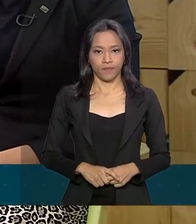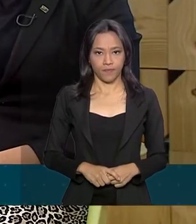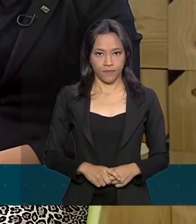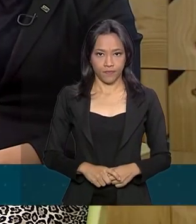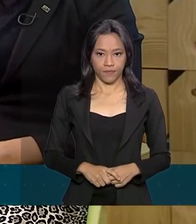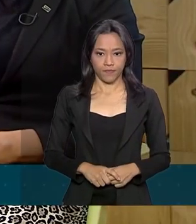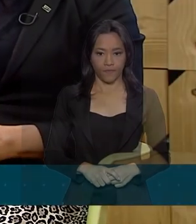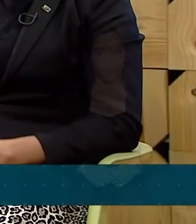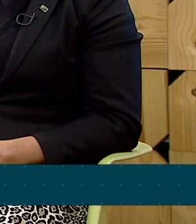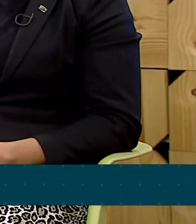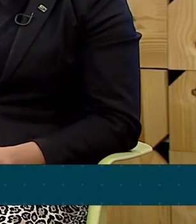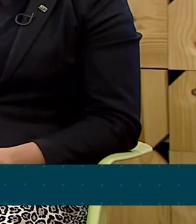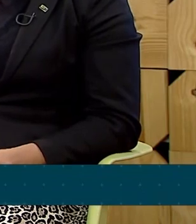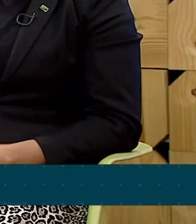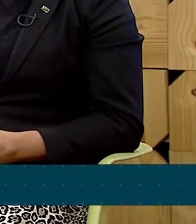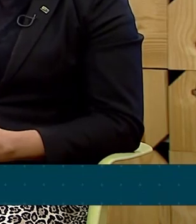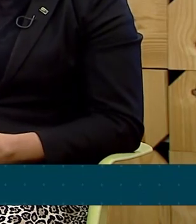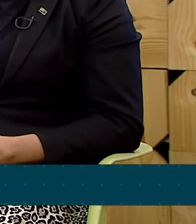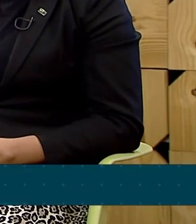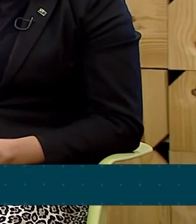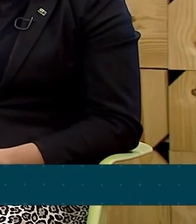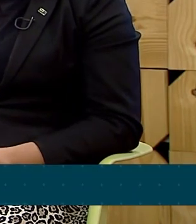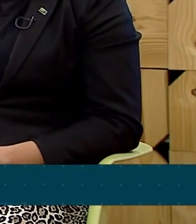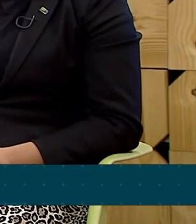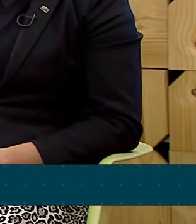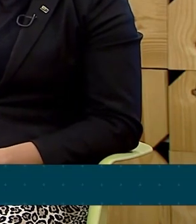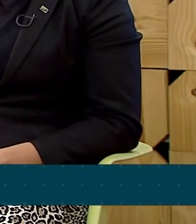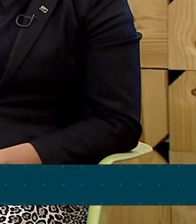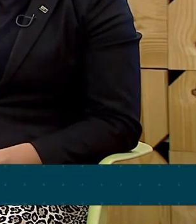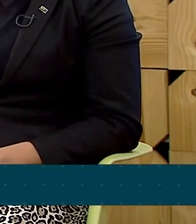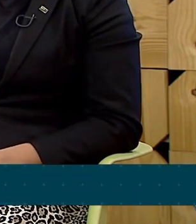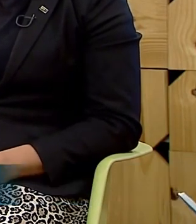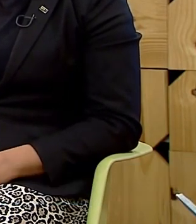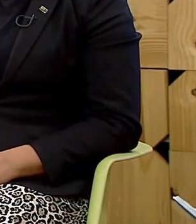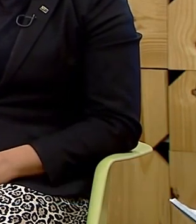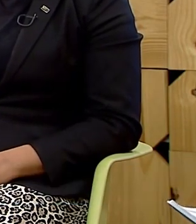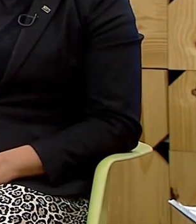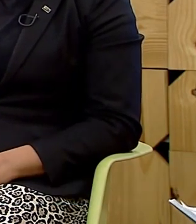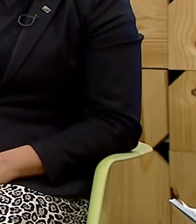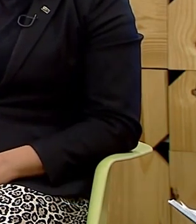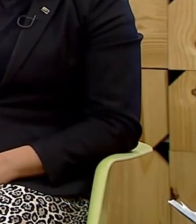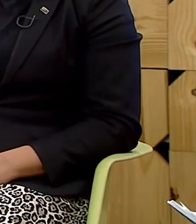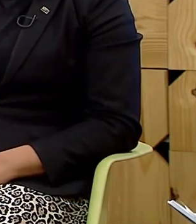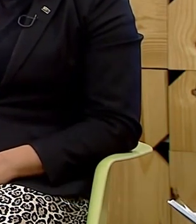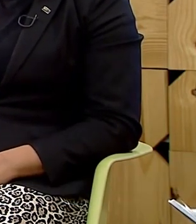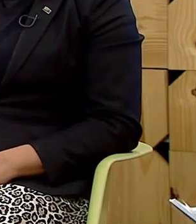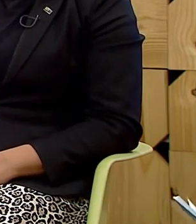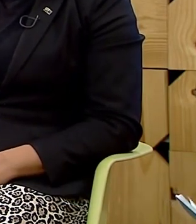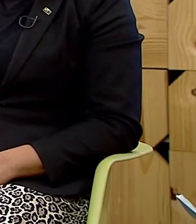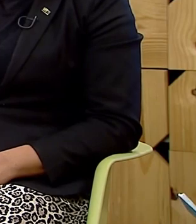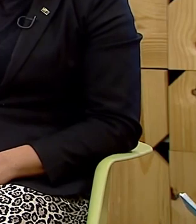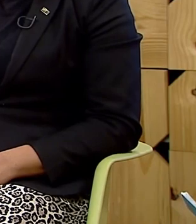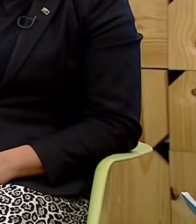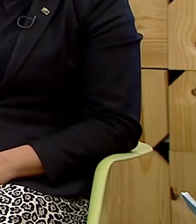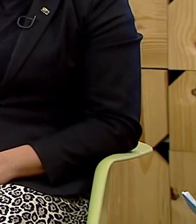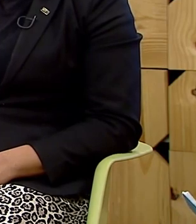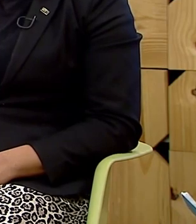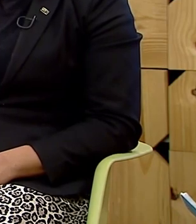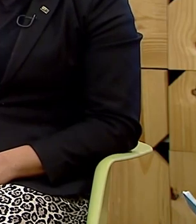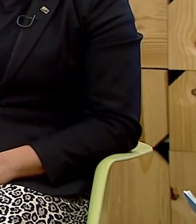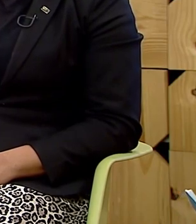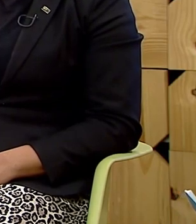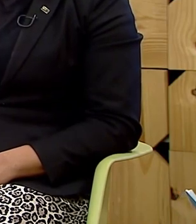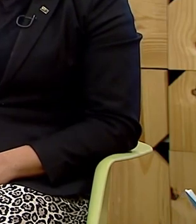gente quer que o surdo aprenda realmente aprenda de fato tendo como base como primeira língua libras língua brasileira de sinais